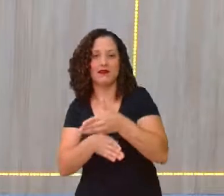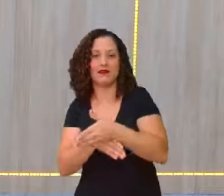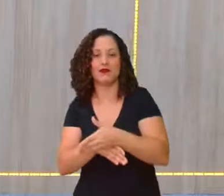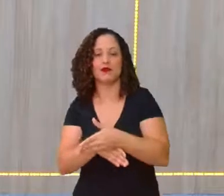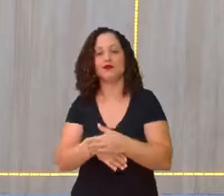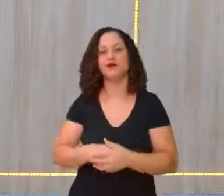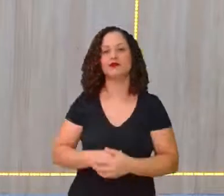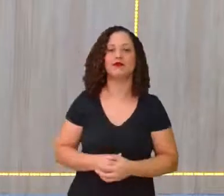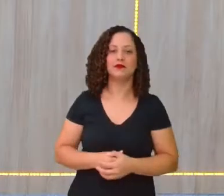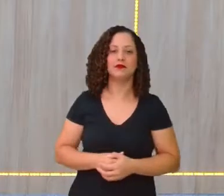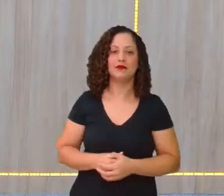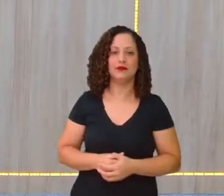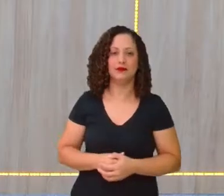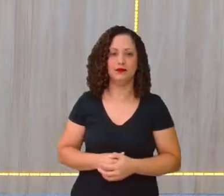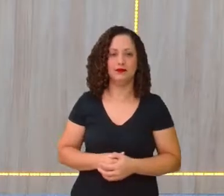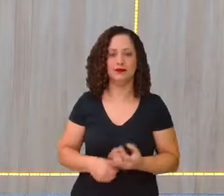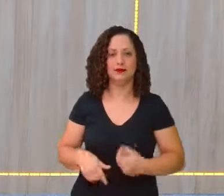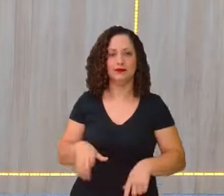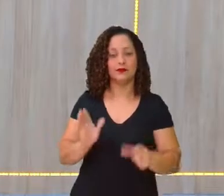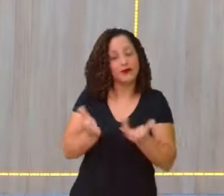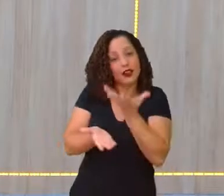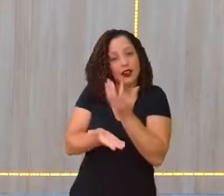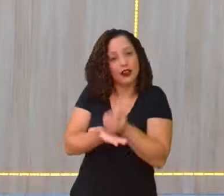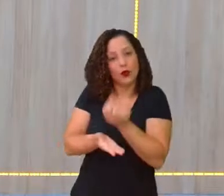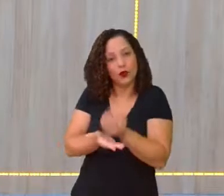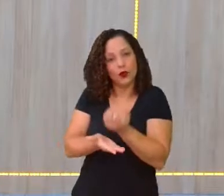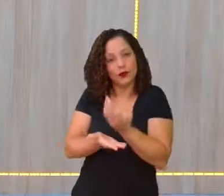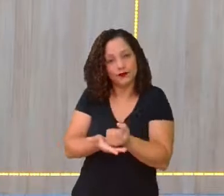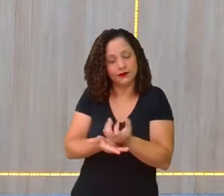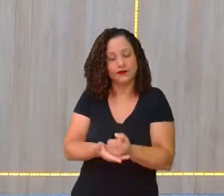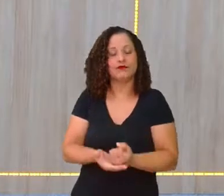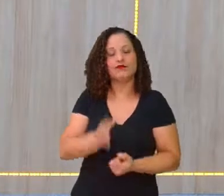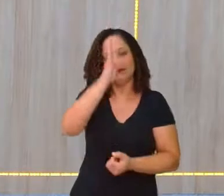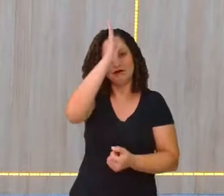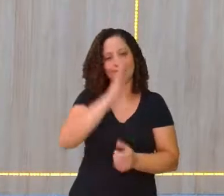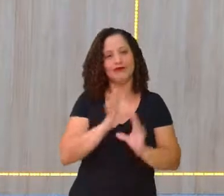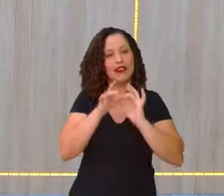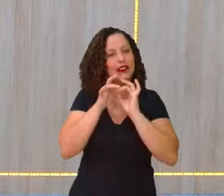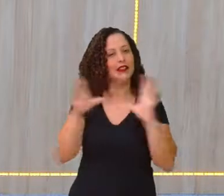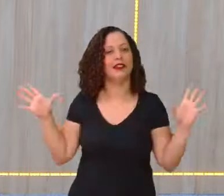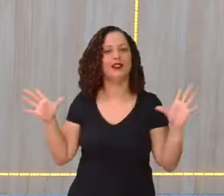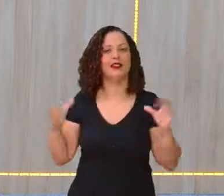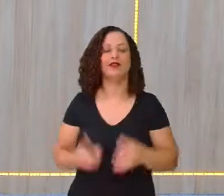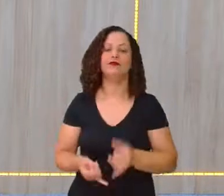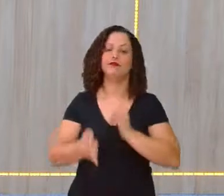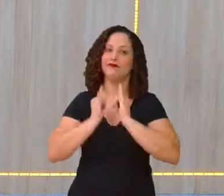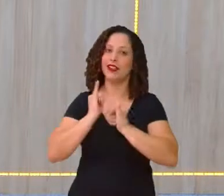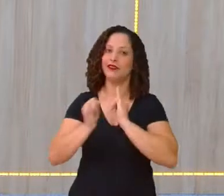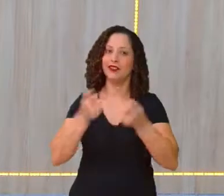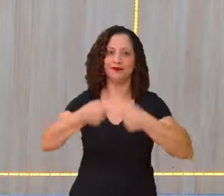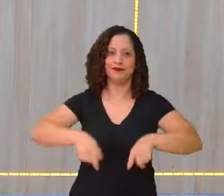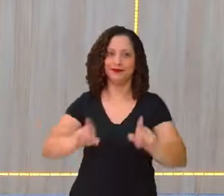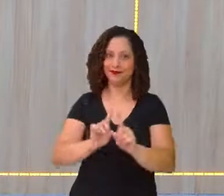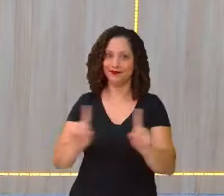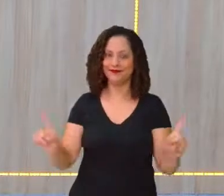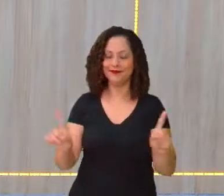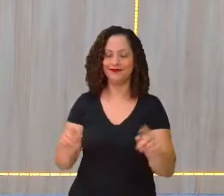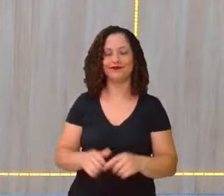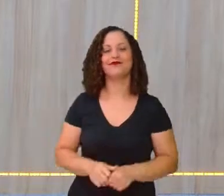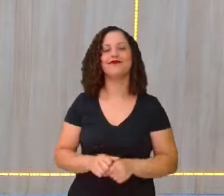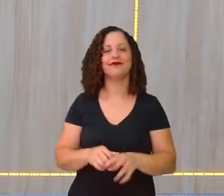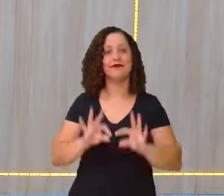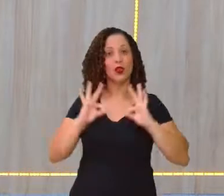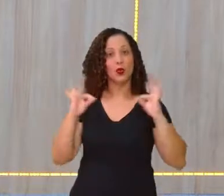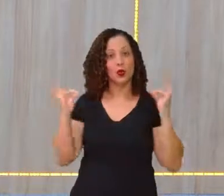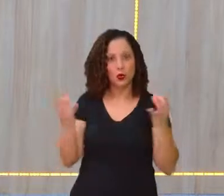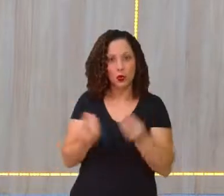o download é gratuito e também não consome internet. Vê que delícia! Vocês vão poder fazer tudo isso sem ficar ali gastando a